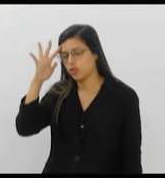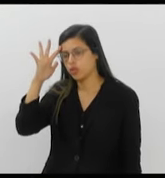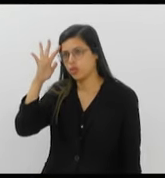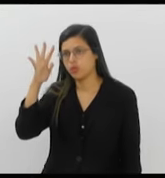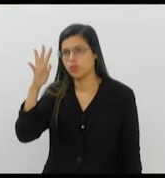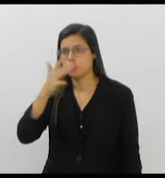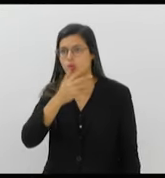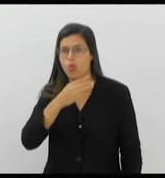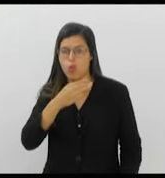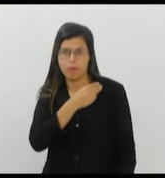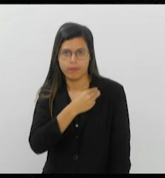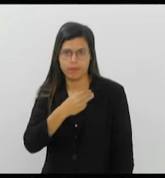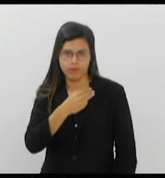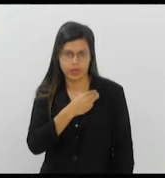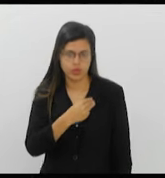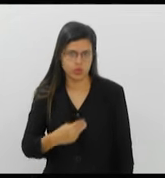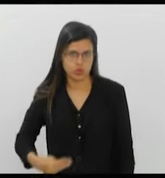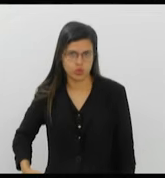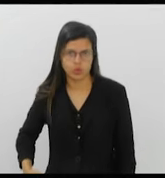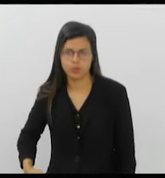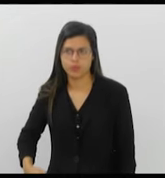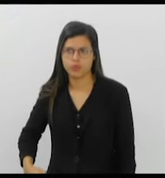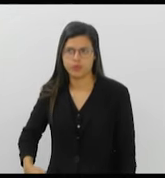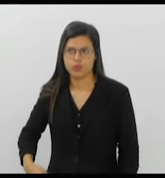o ministro do Supremo,